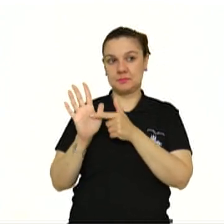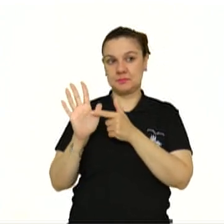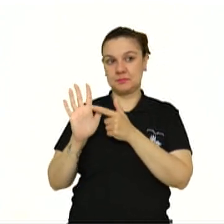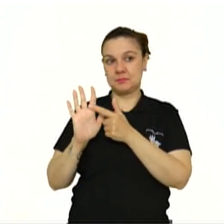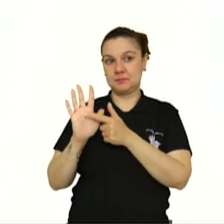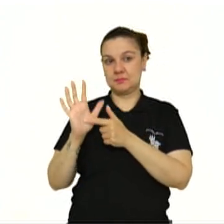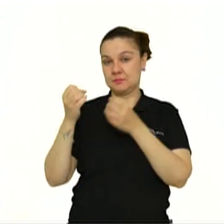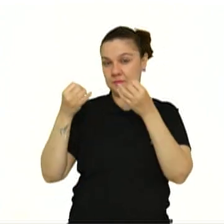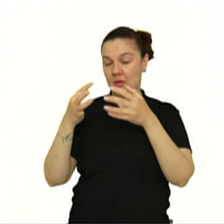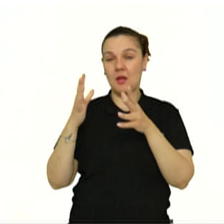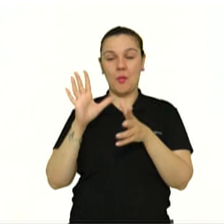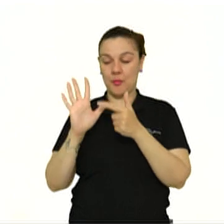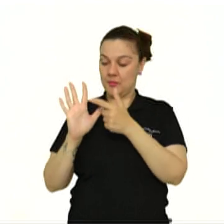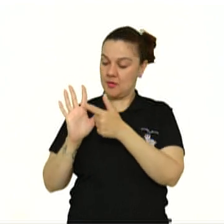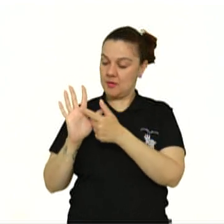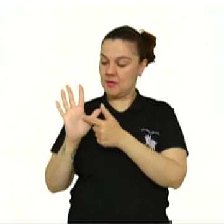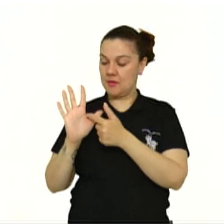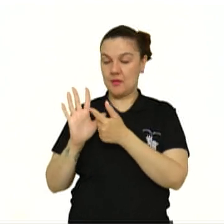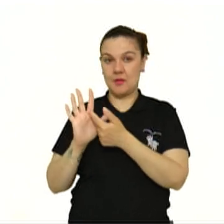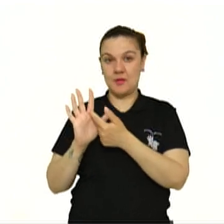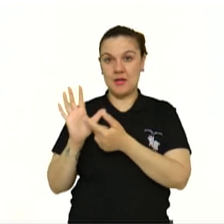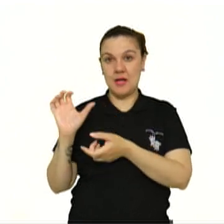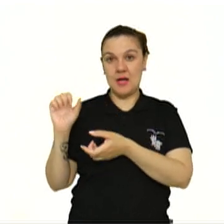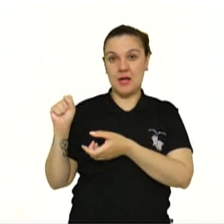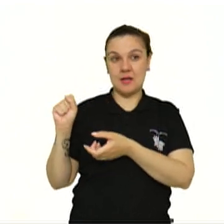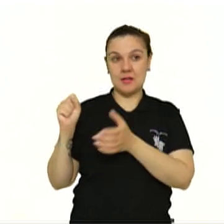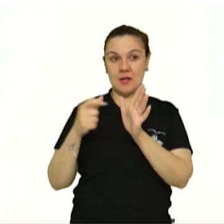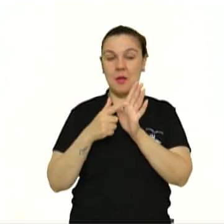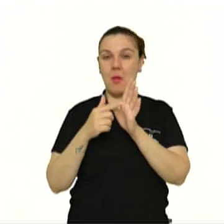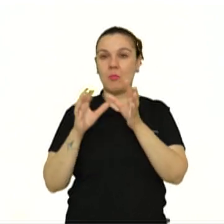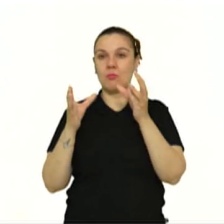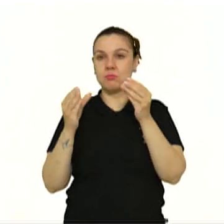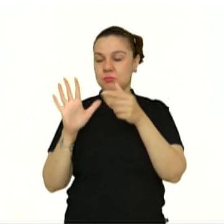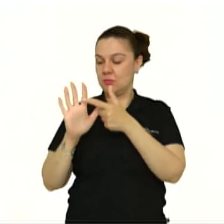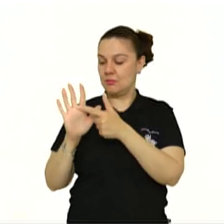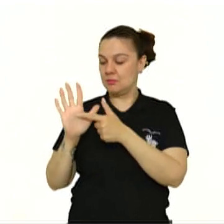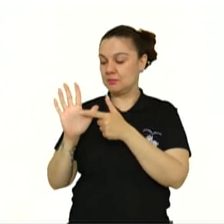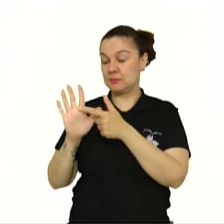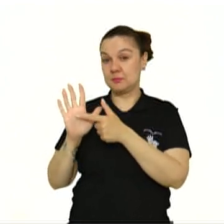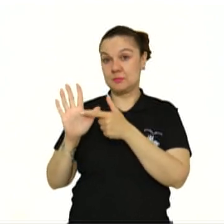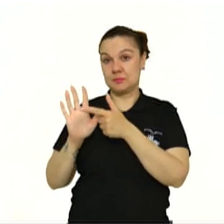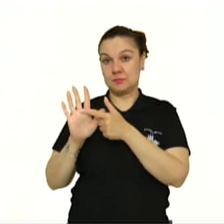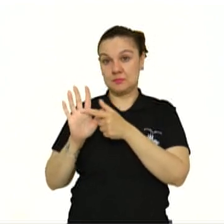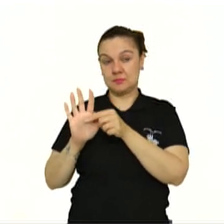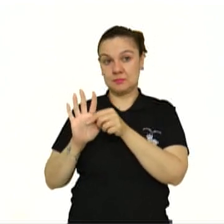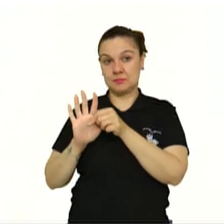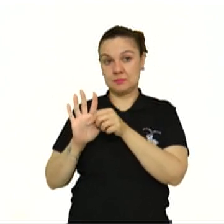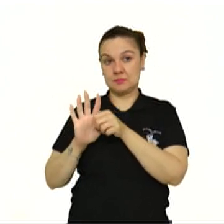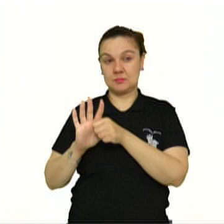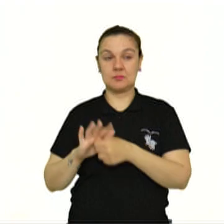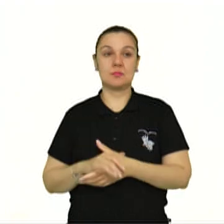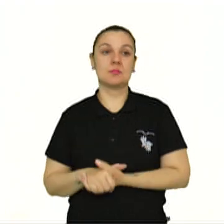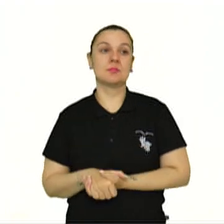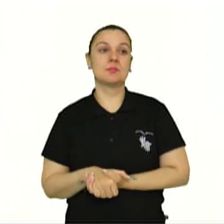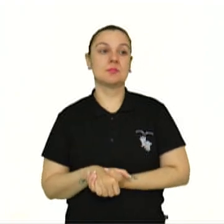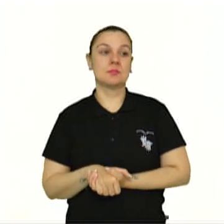bem simples para vocês entenderem. É como se fosse essa parte mais gordinha aqui da mão, tá? Que a gente vai fazer as empunhaduras